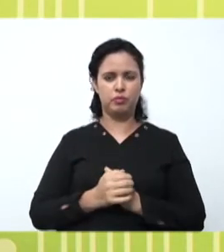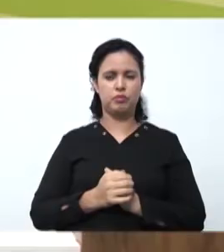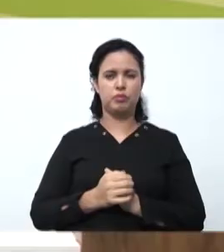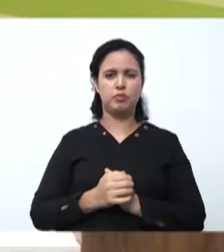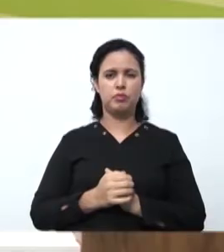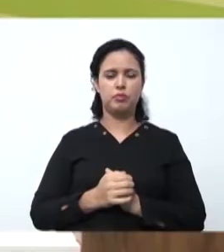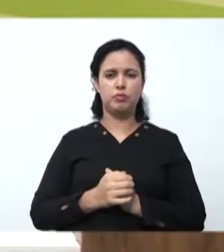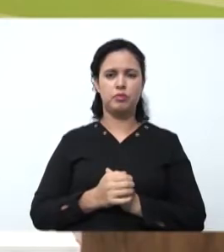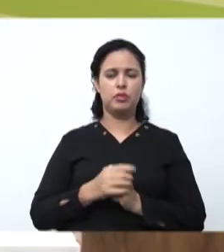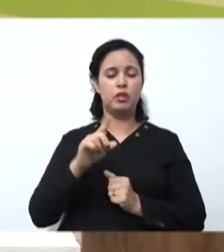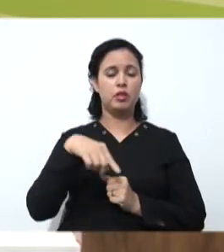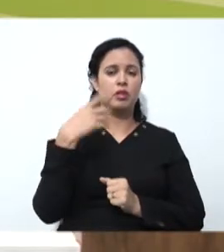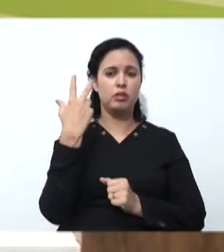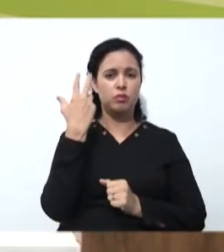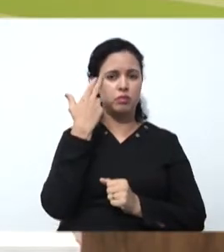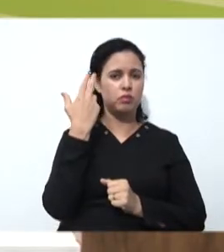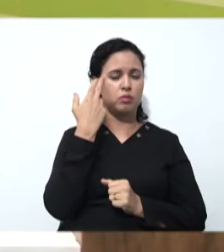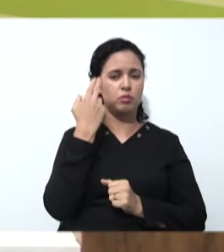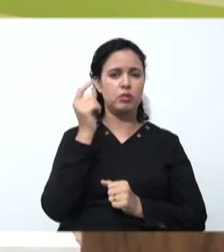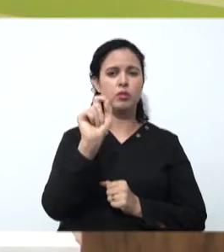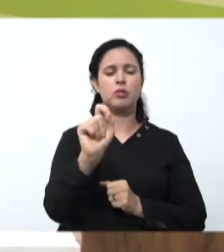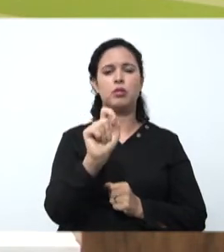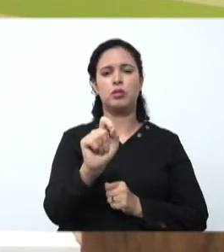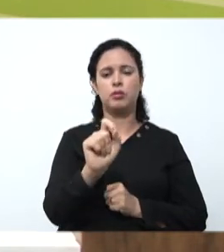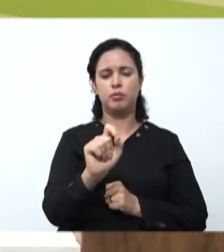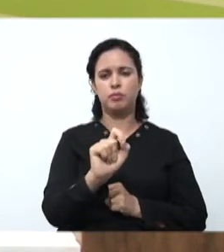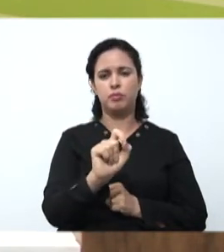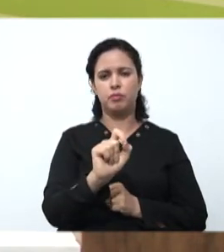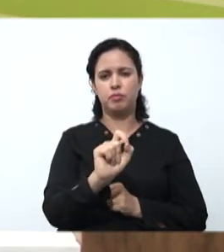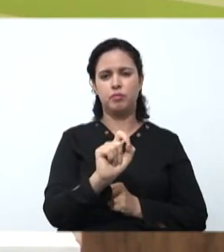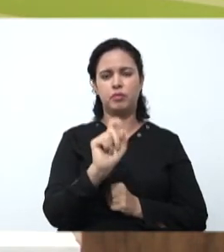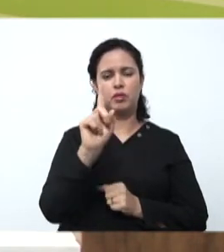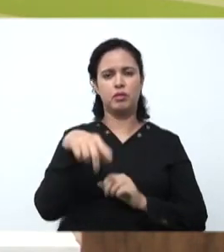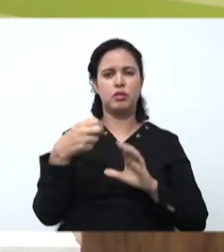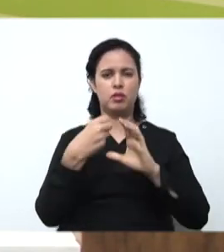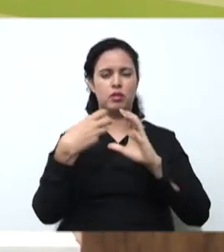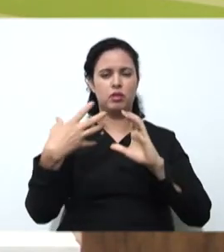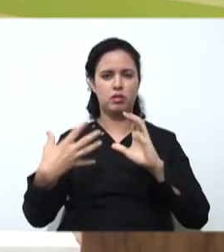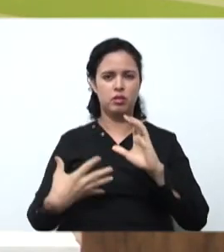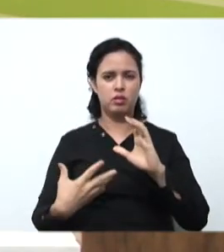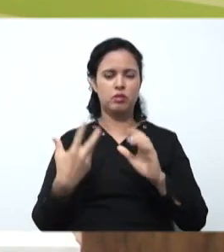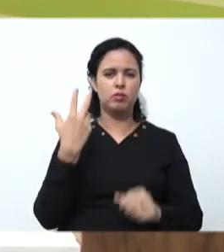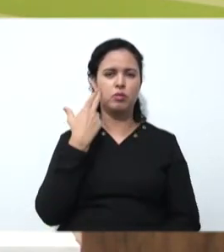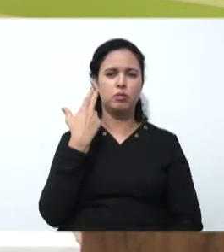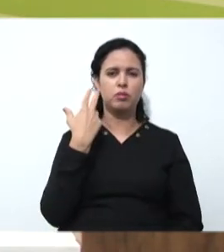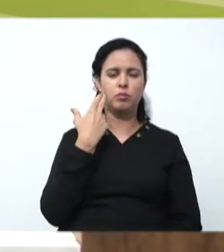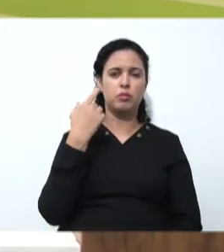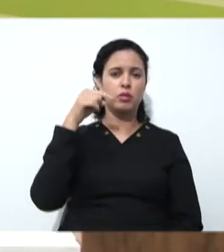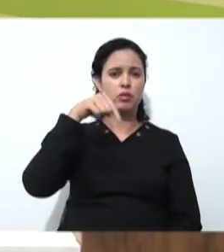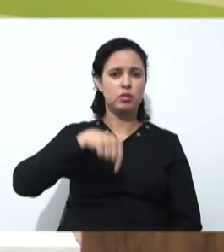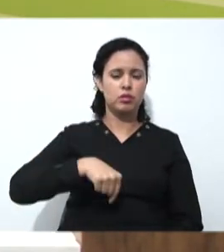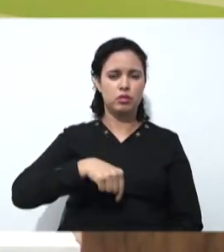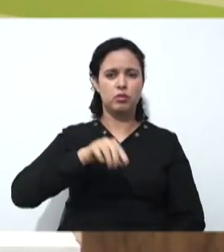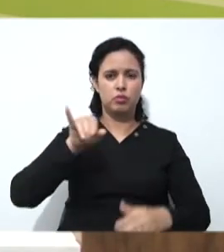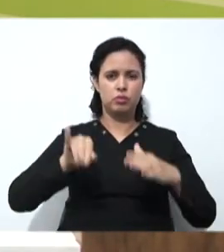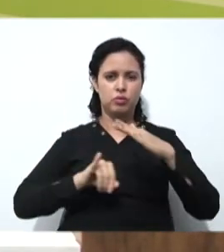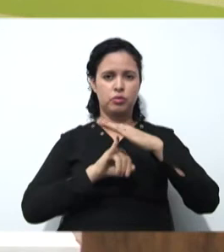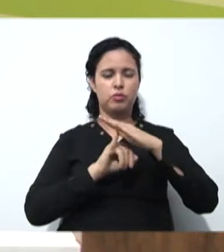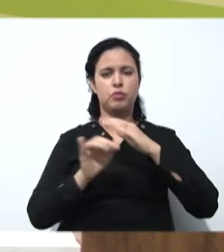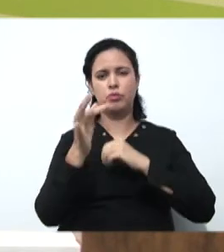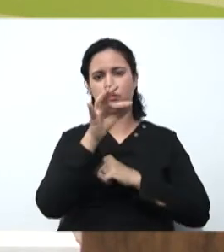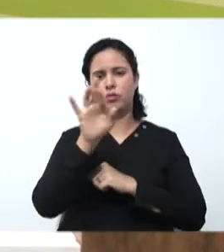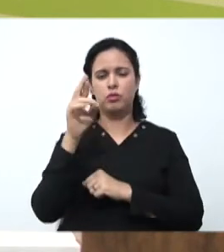E é muito comum, professora Leide, essa é uma característica comum do nosso instituto, do Instituto Federal